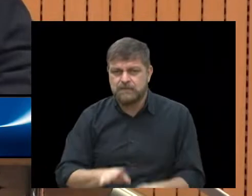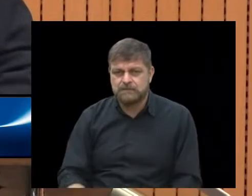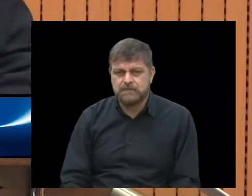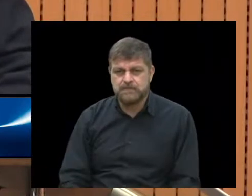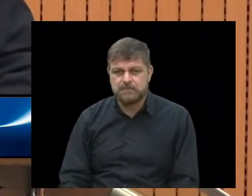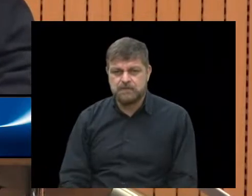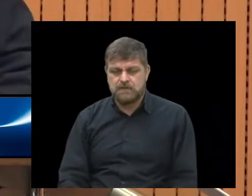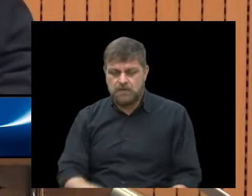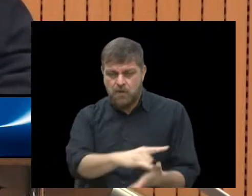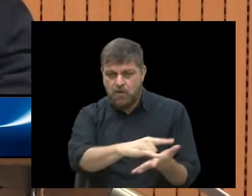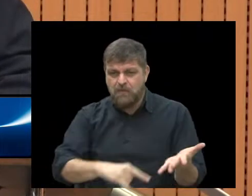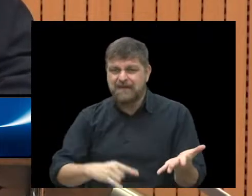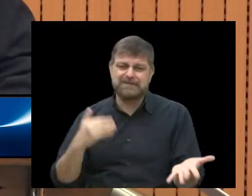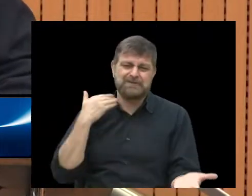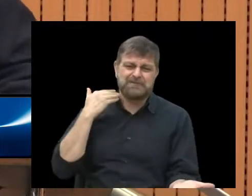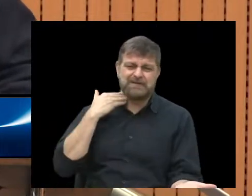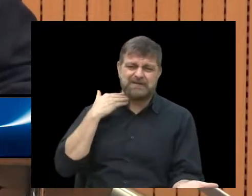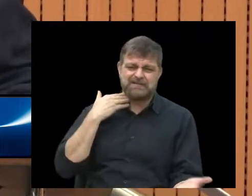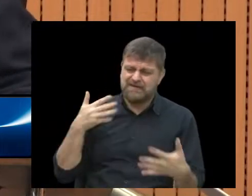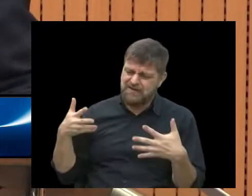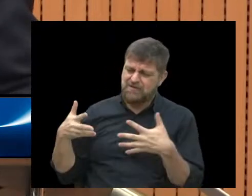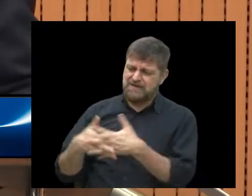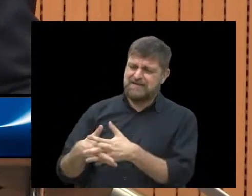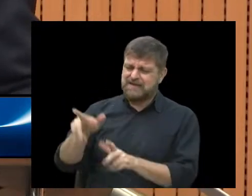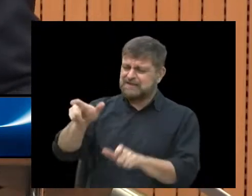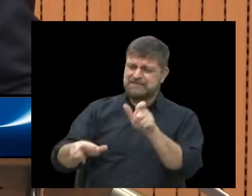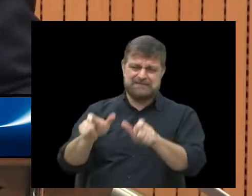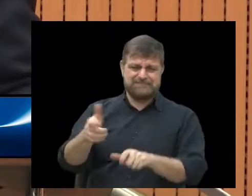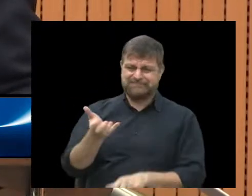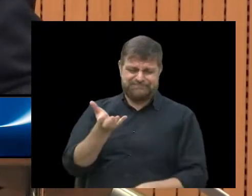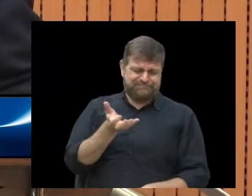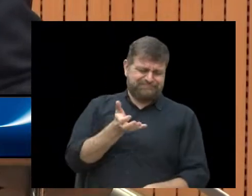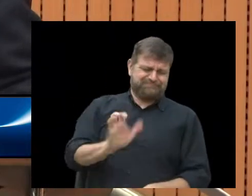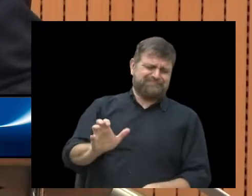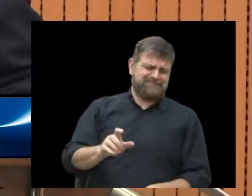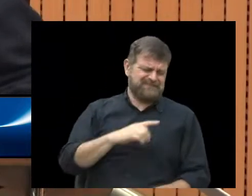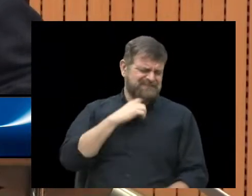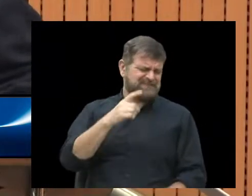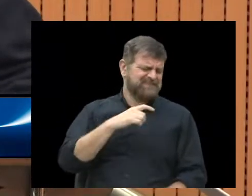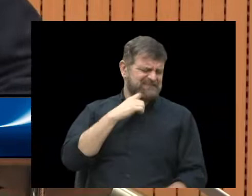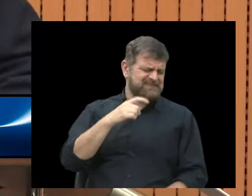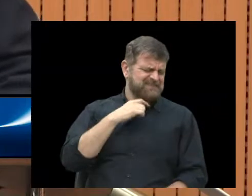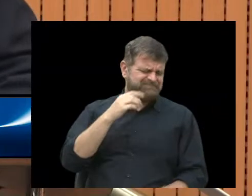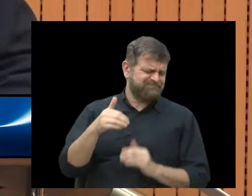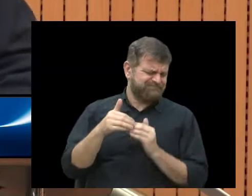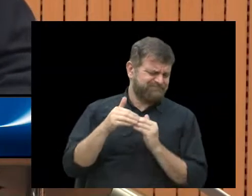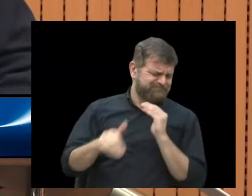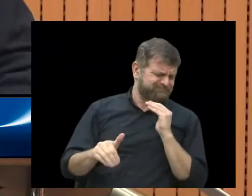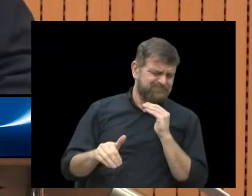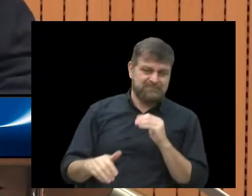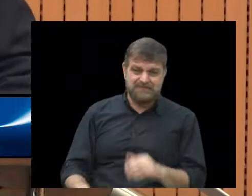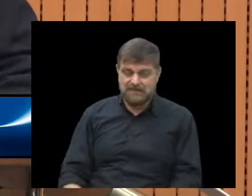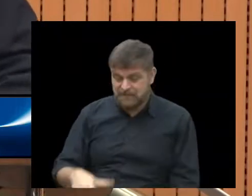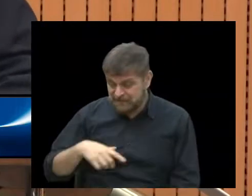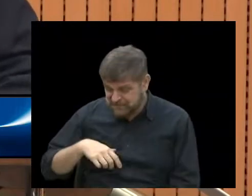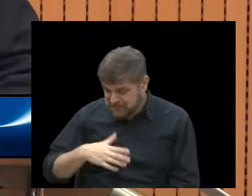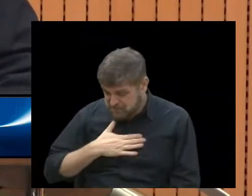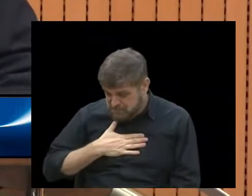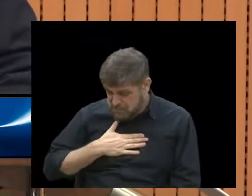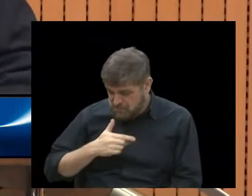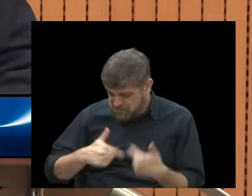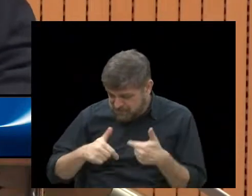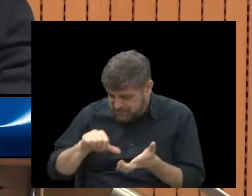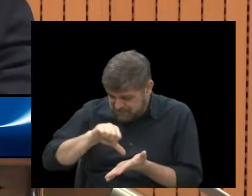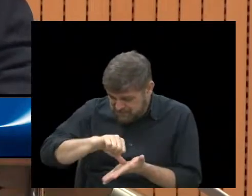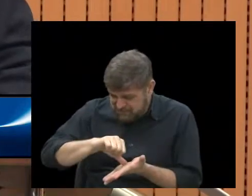o boleto no banco. Então, é complicado? É sim. Ninguém quer pôr ponto de revenda da recarga